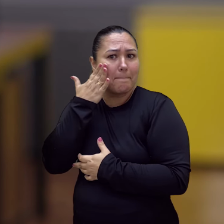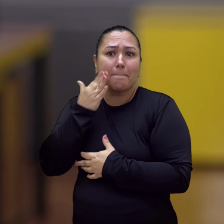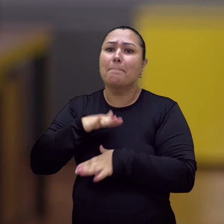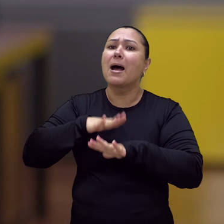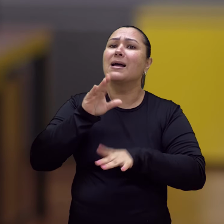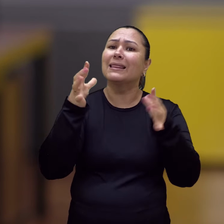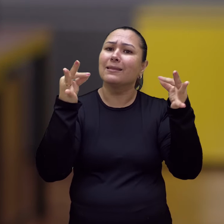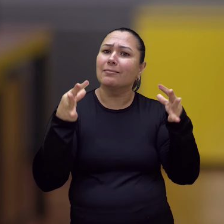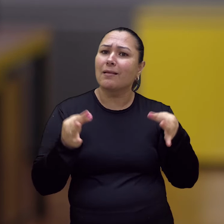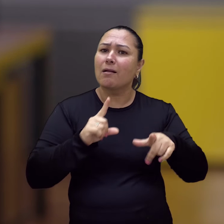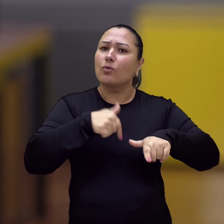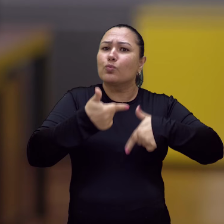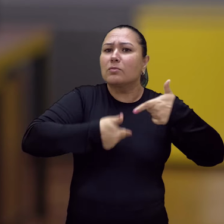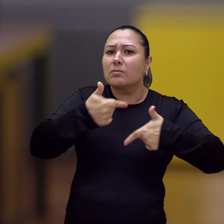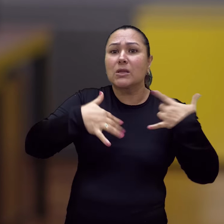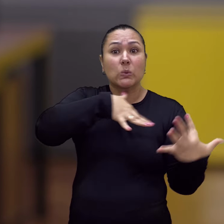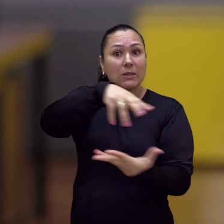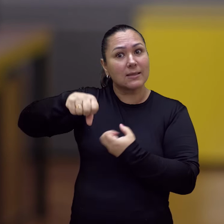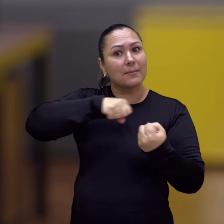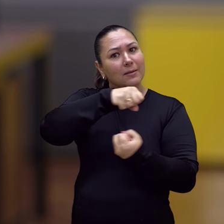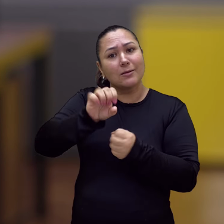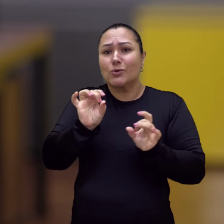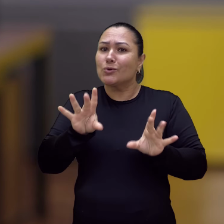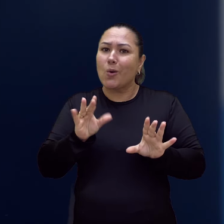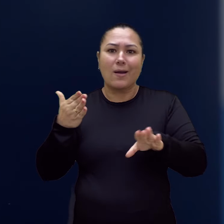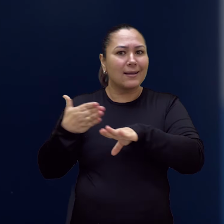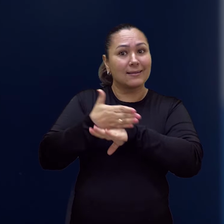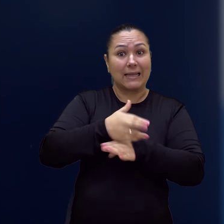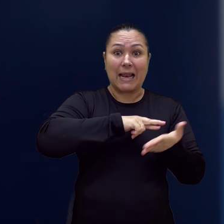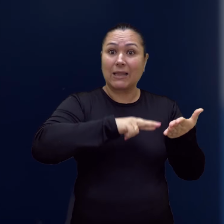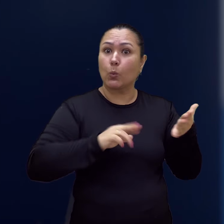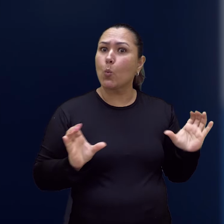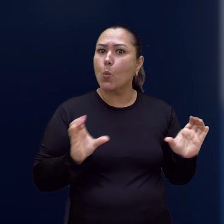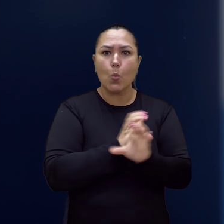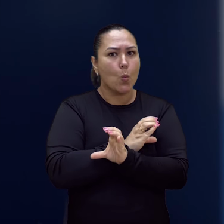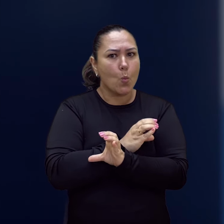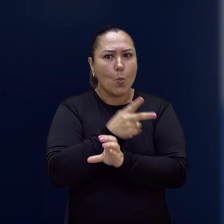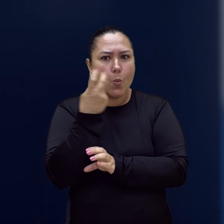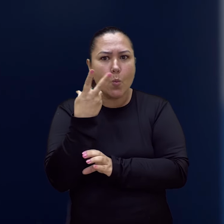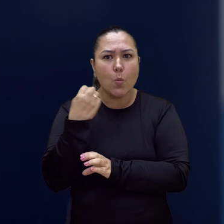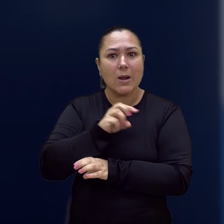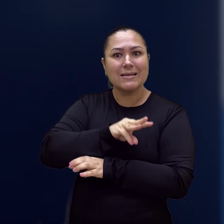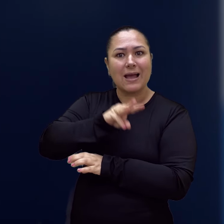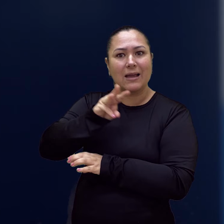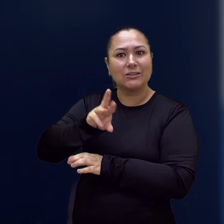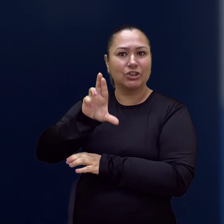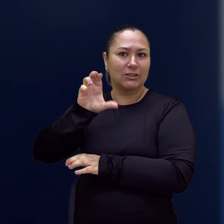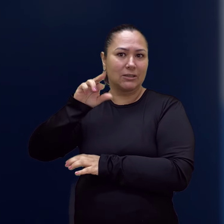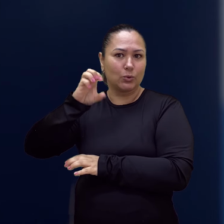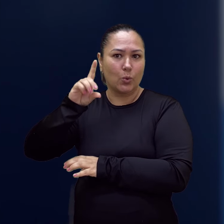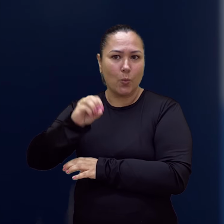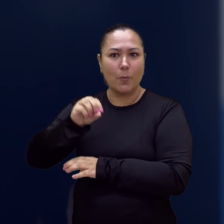ter mais detalhes sobre nossas ações de sustentabilidade, é só acessar nosso relatório completo no